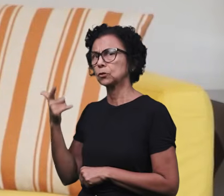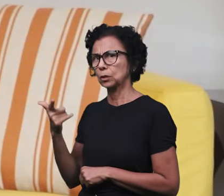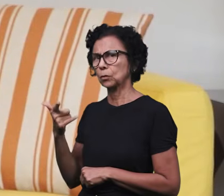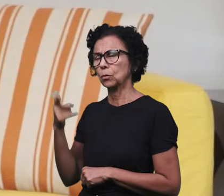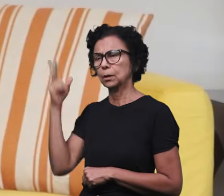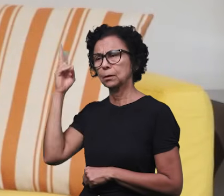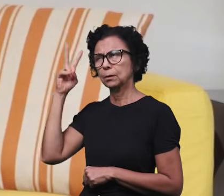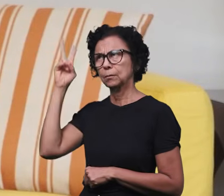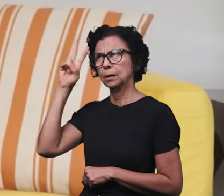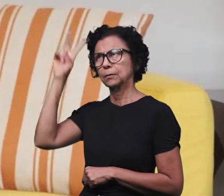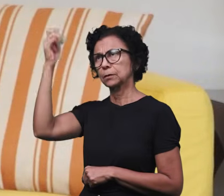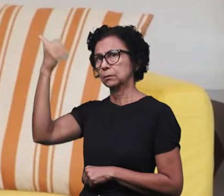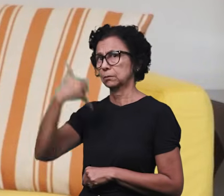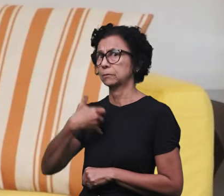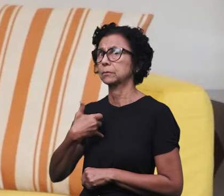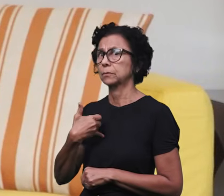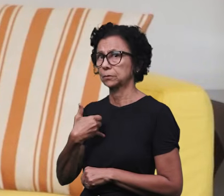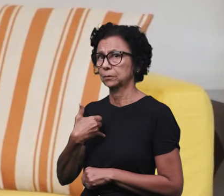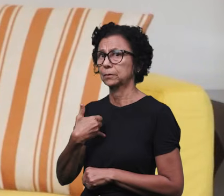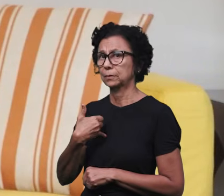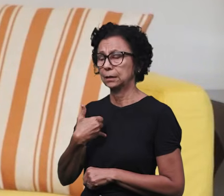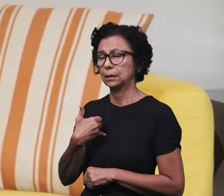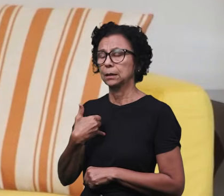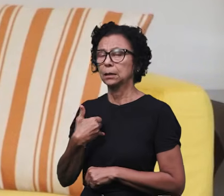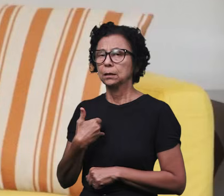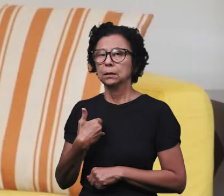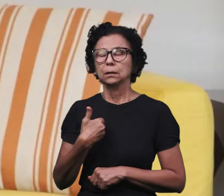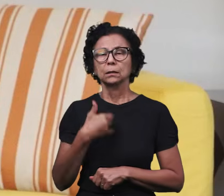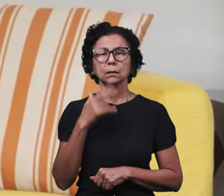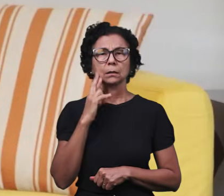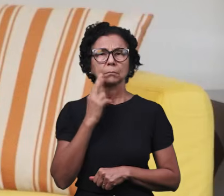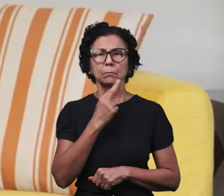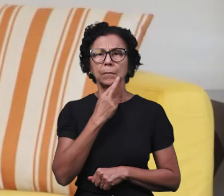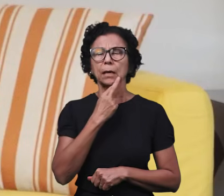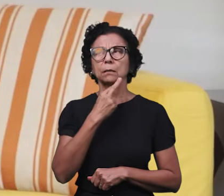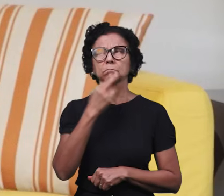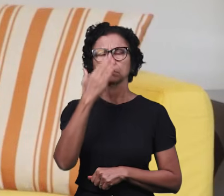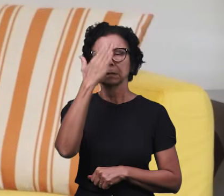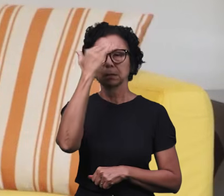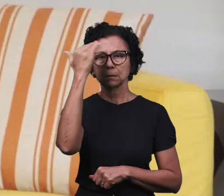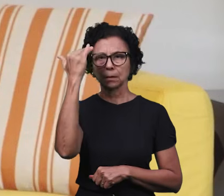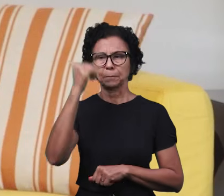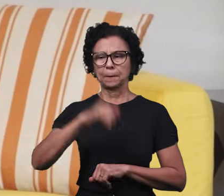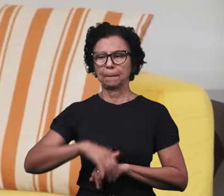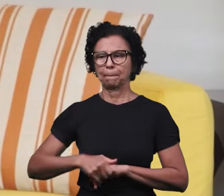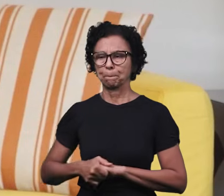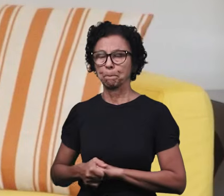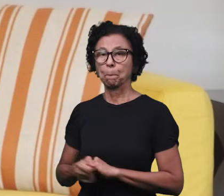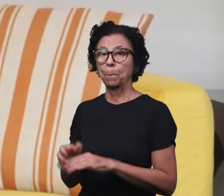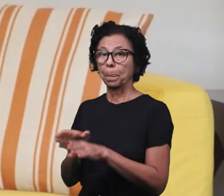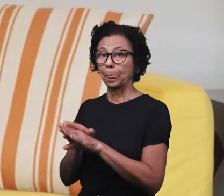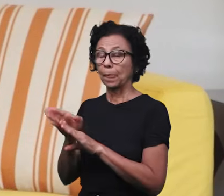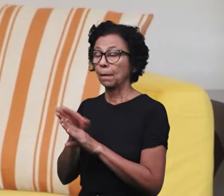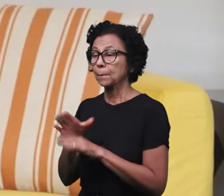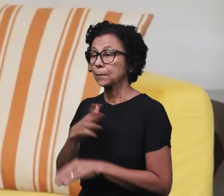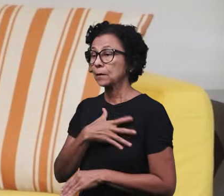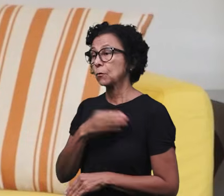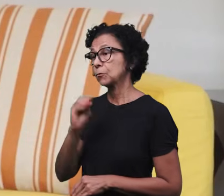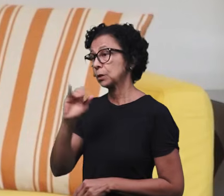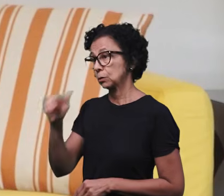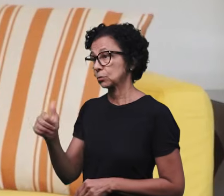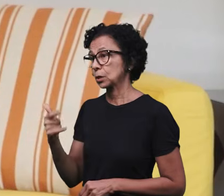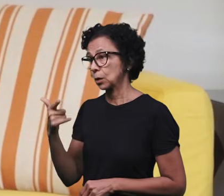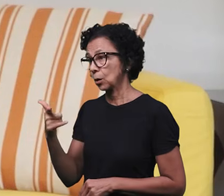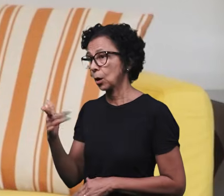com ela. Então, Rebeca, com sabedoria, ela instrui a Jacó a preparar um guisado para